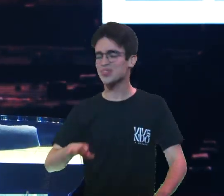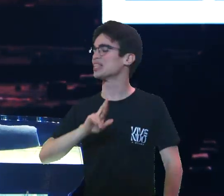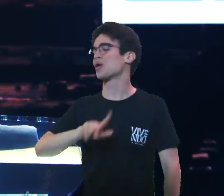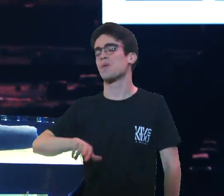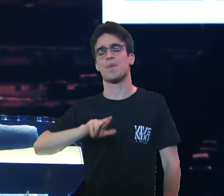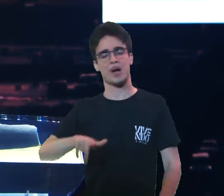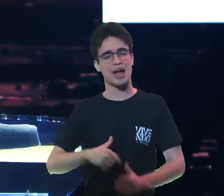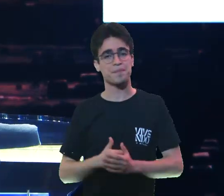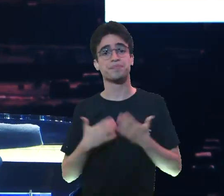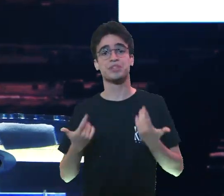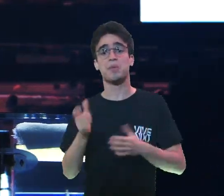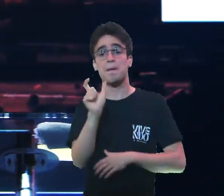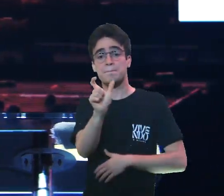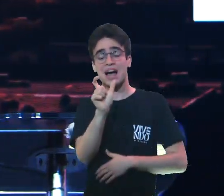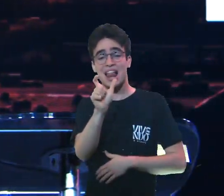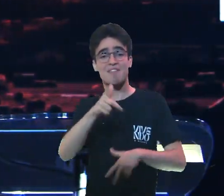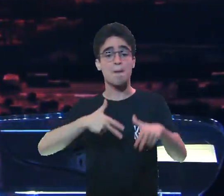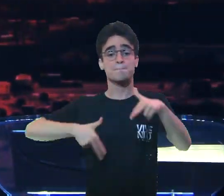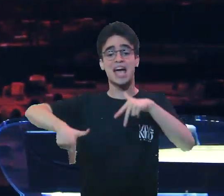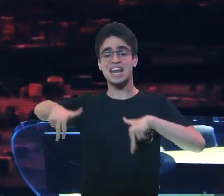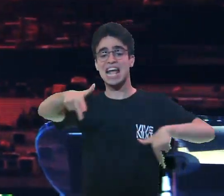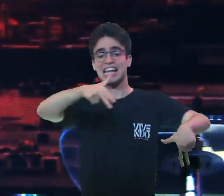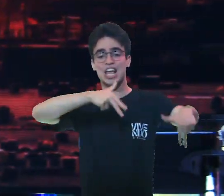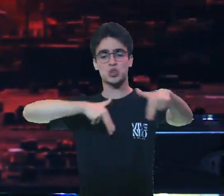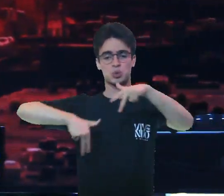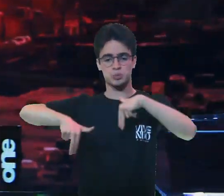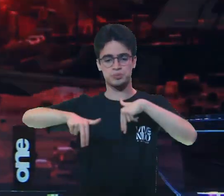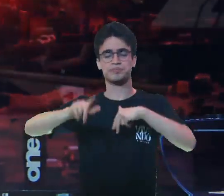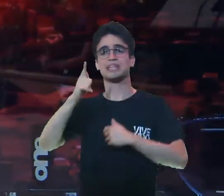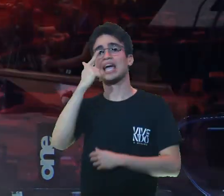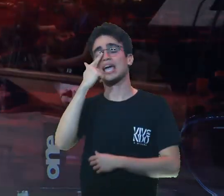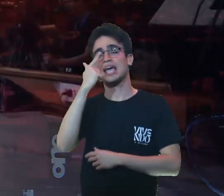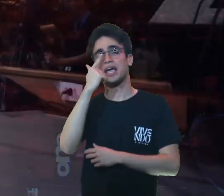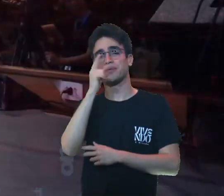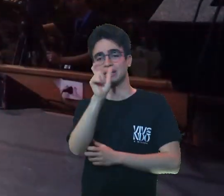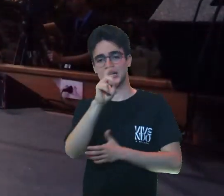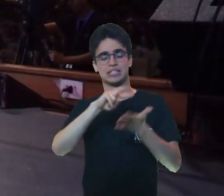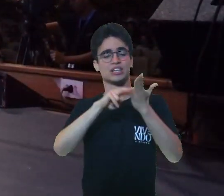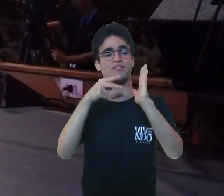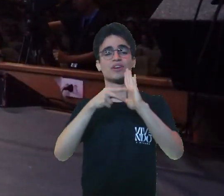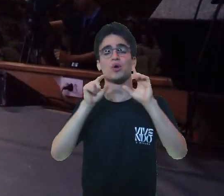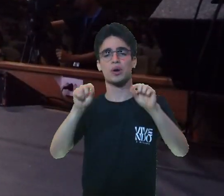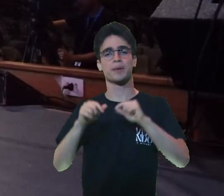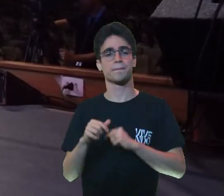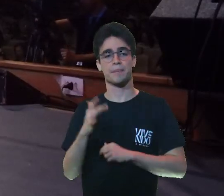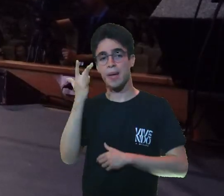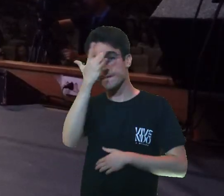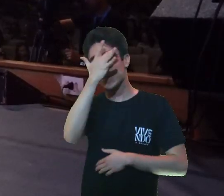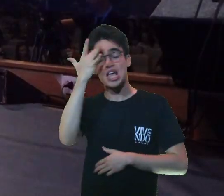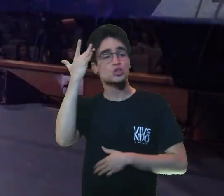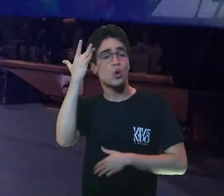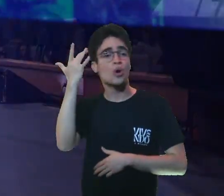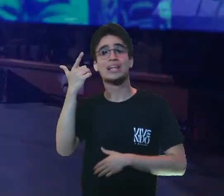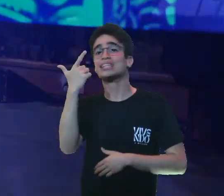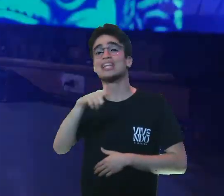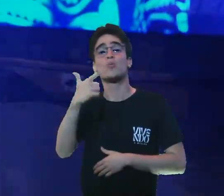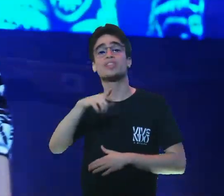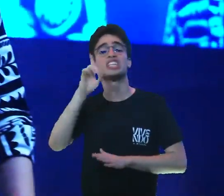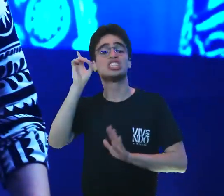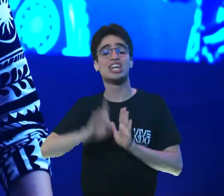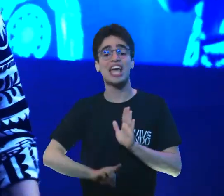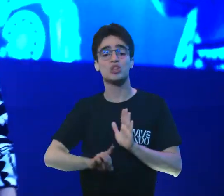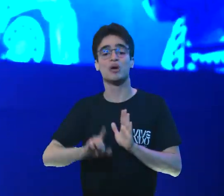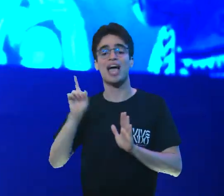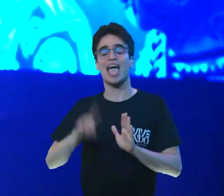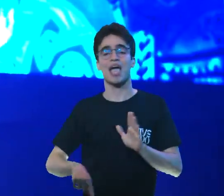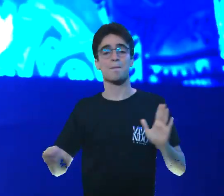palavra peregrino, no Novo Testamento, no grego, significa aquele que não tem direito de cidadania